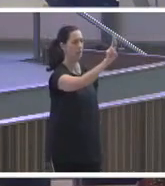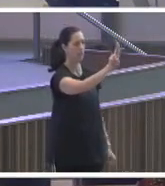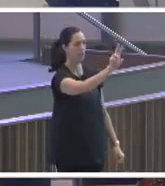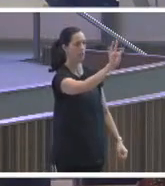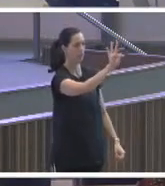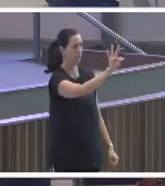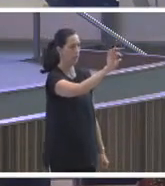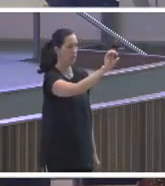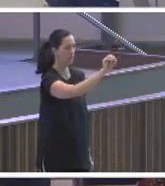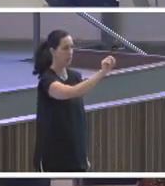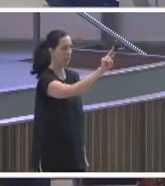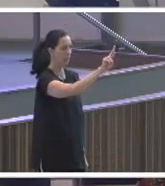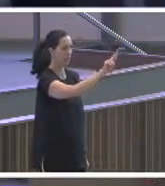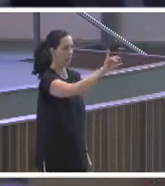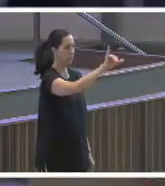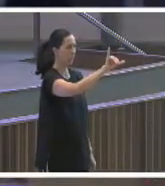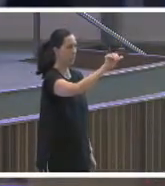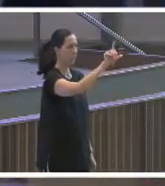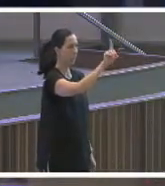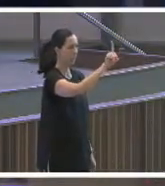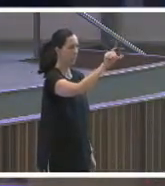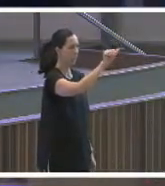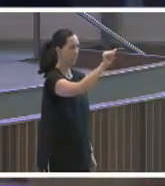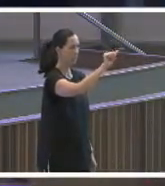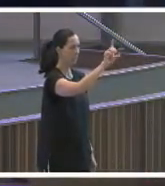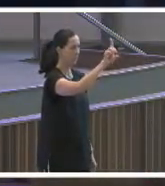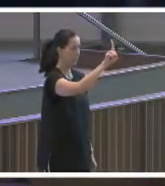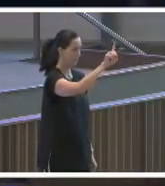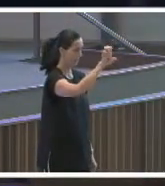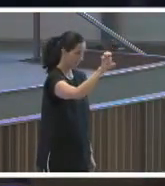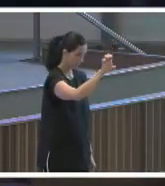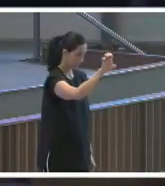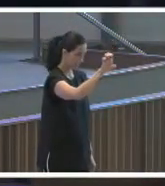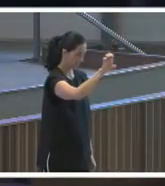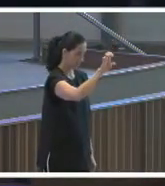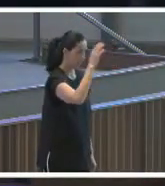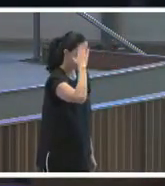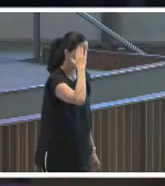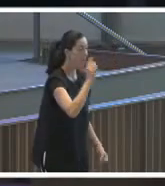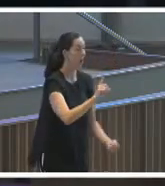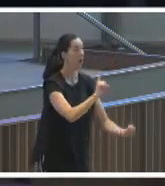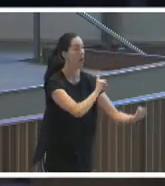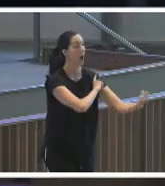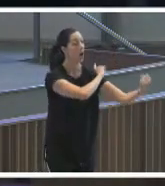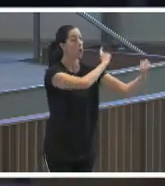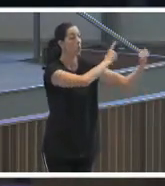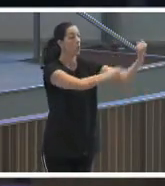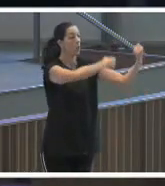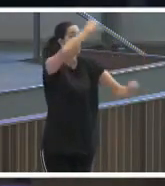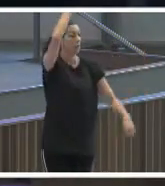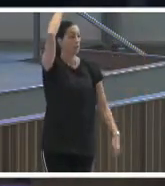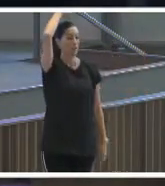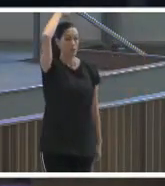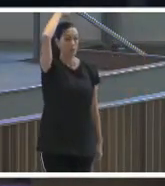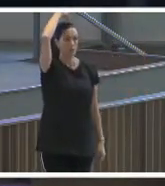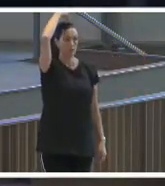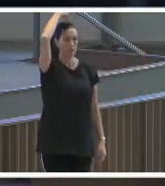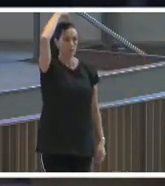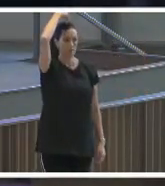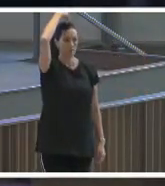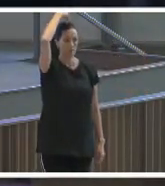espiritual. E nesse versículo, Paulo vai tentar nos ensinar qual é o sentido da